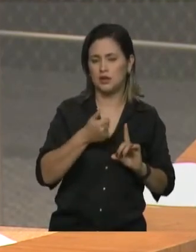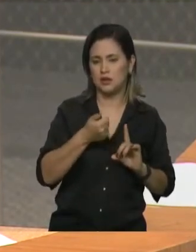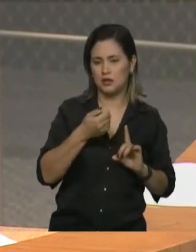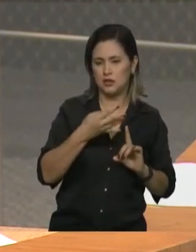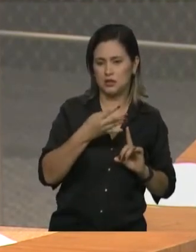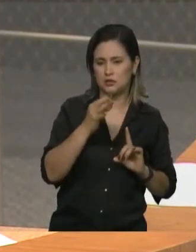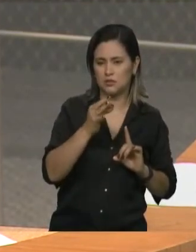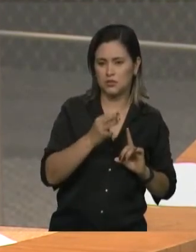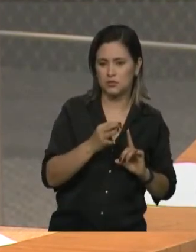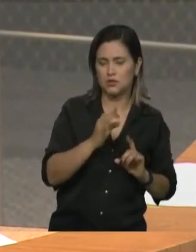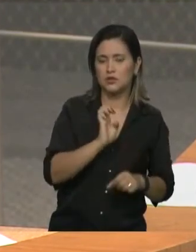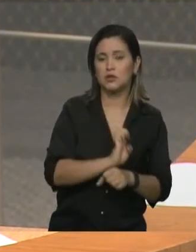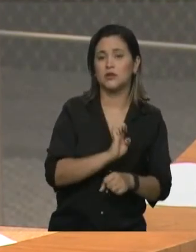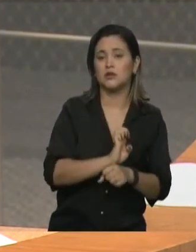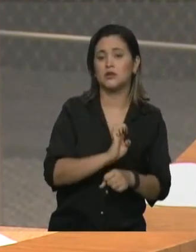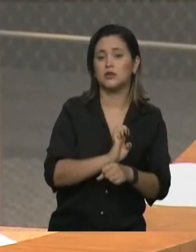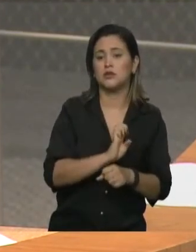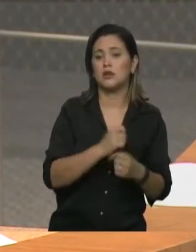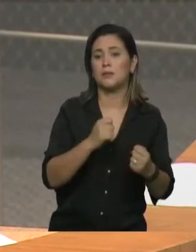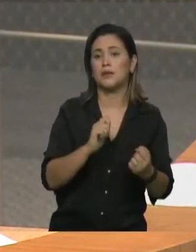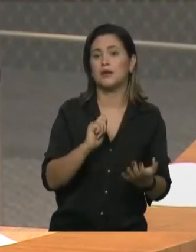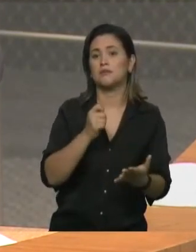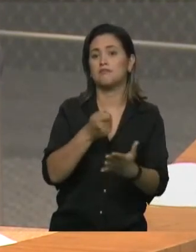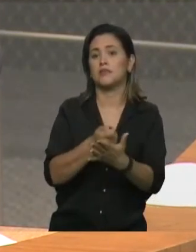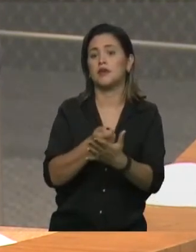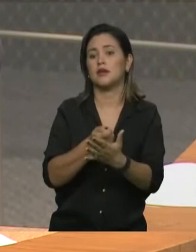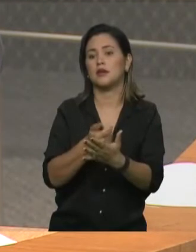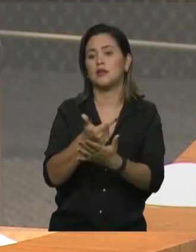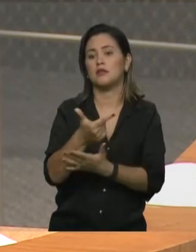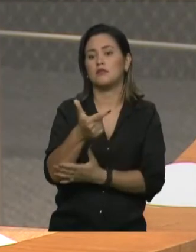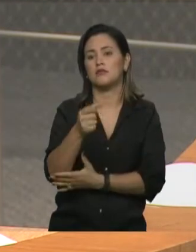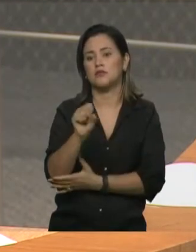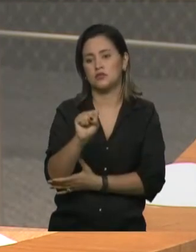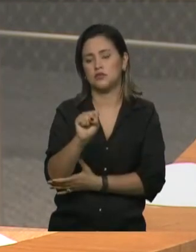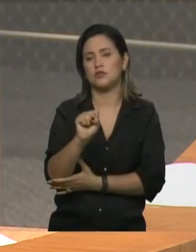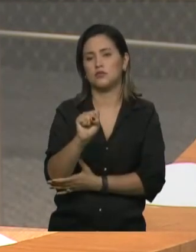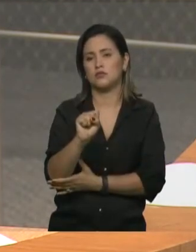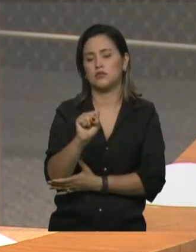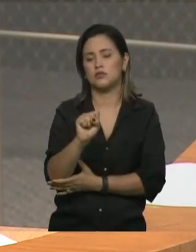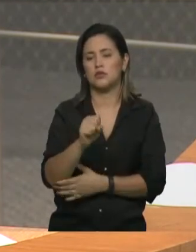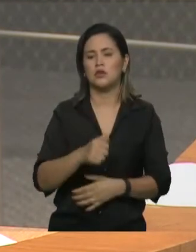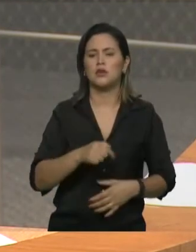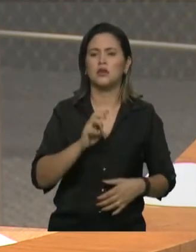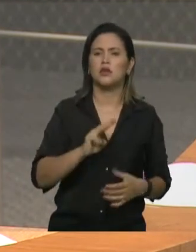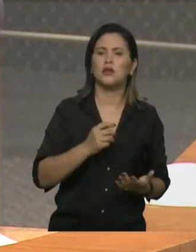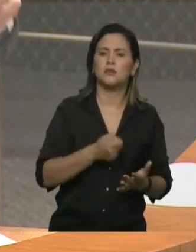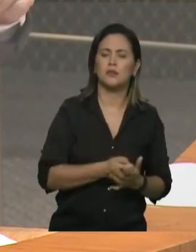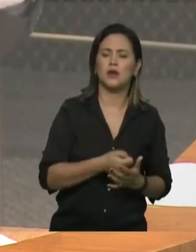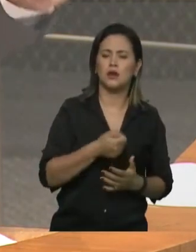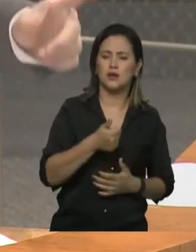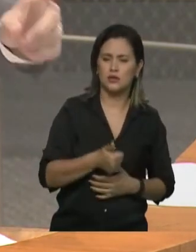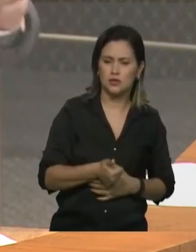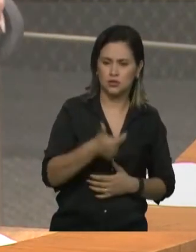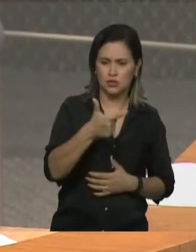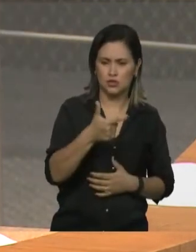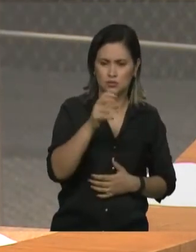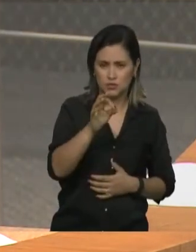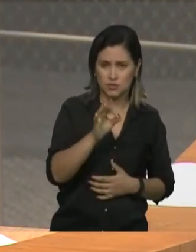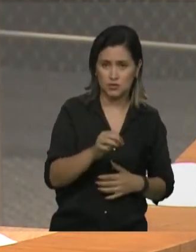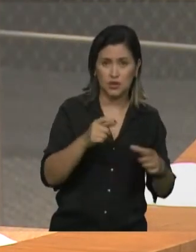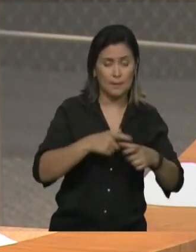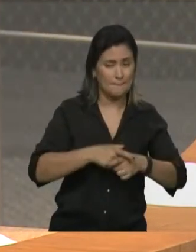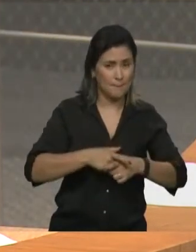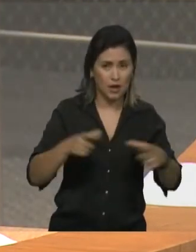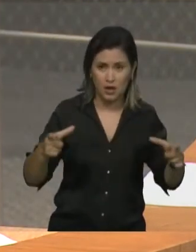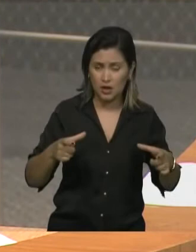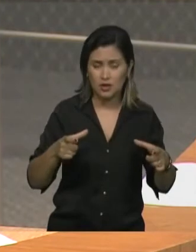Estado obrigatoriamente tem que contribuir com 28%. Quem contribui com 12%, que vai ser uma grande maioria dos servidores públicos do